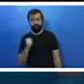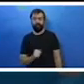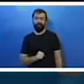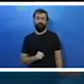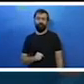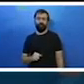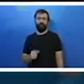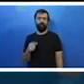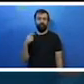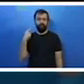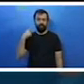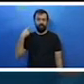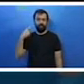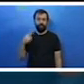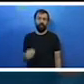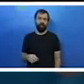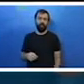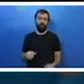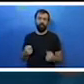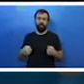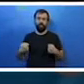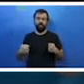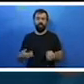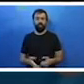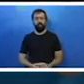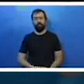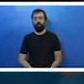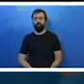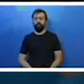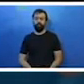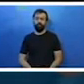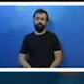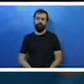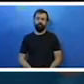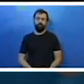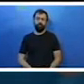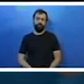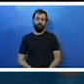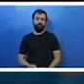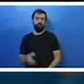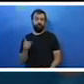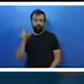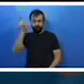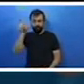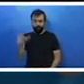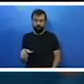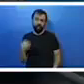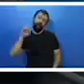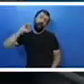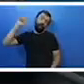um advogado. Sobrou para o Tiradentes. Ele foi acusado de liderar todo